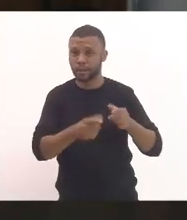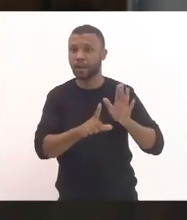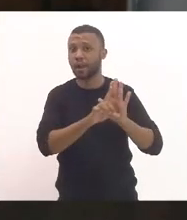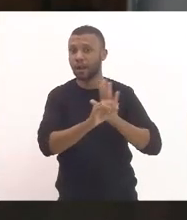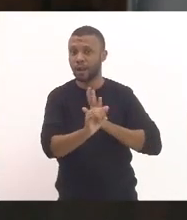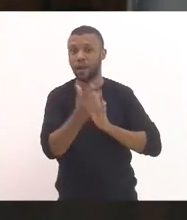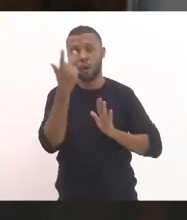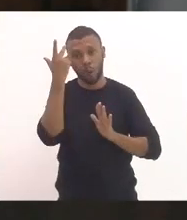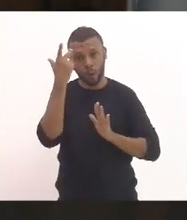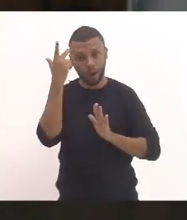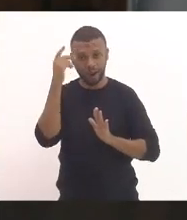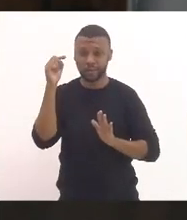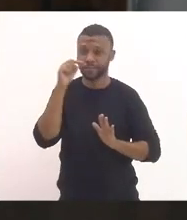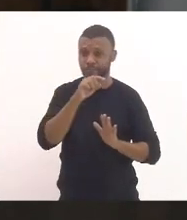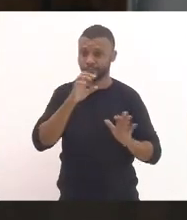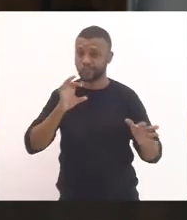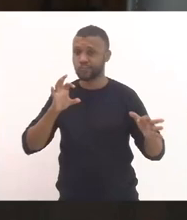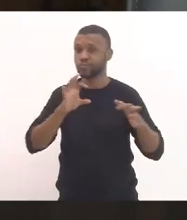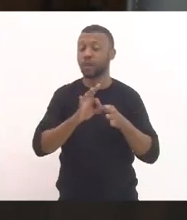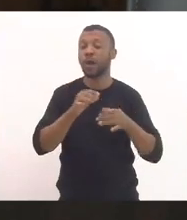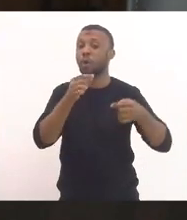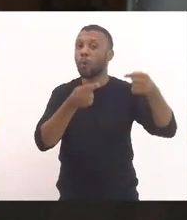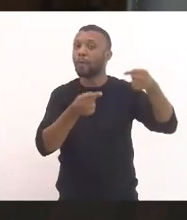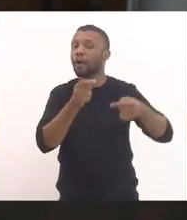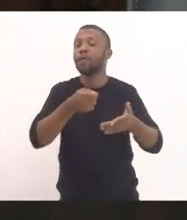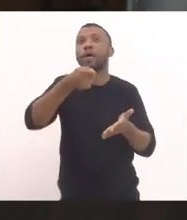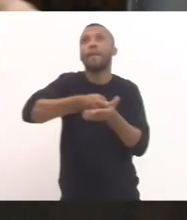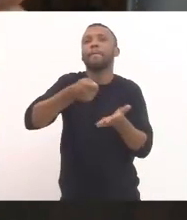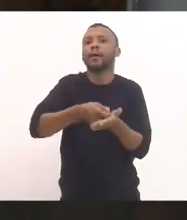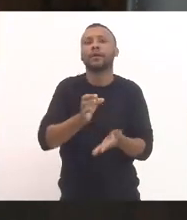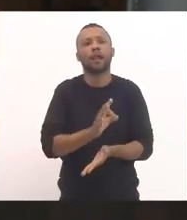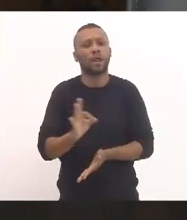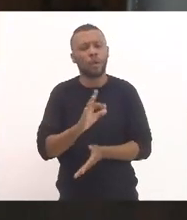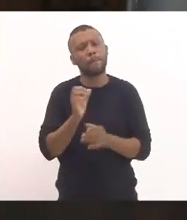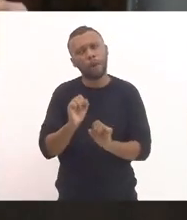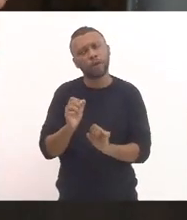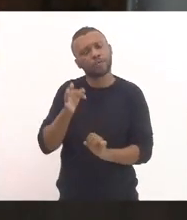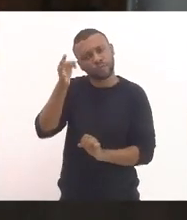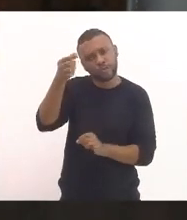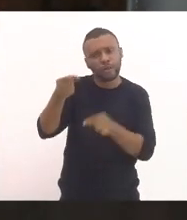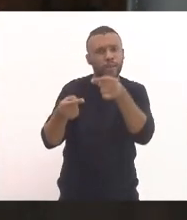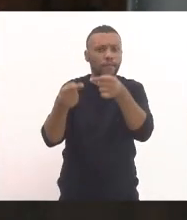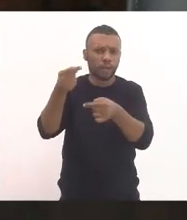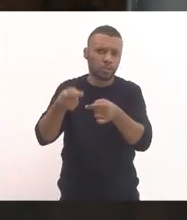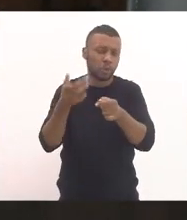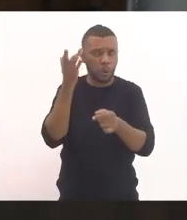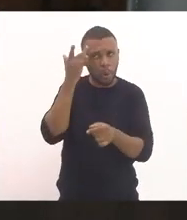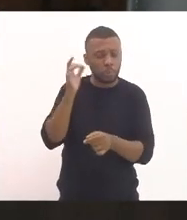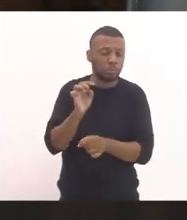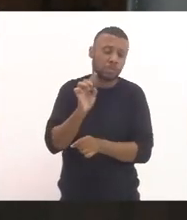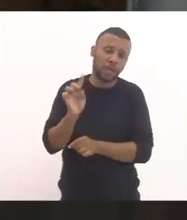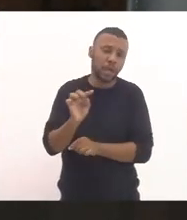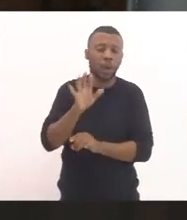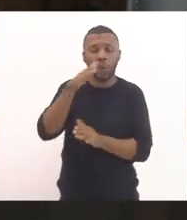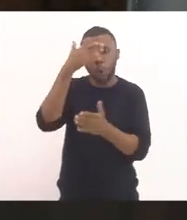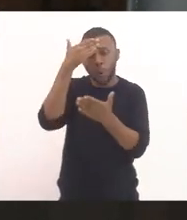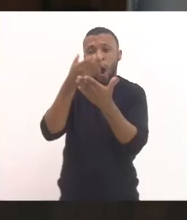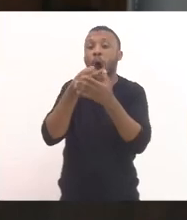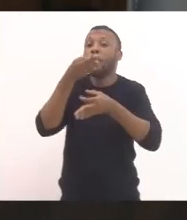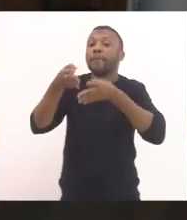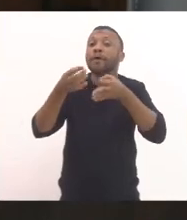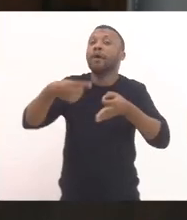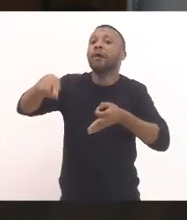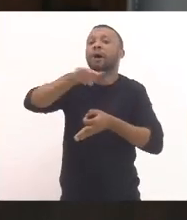o debate né não é em posição minha mas a se der e isso pode ser debatido não sei o que vocês acham mas vejam